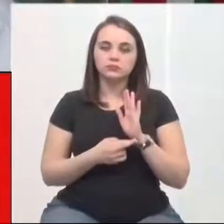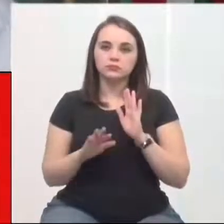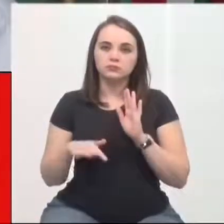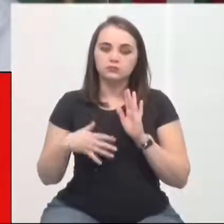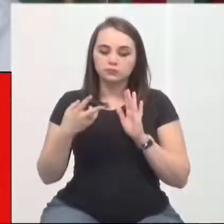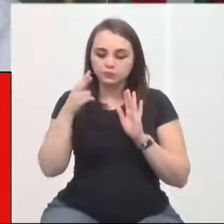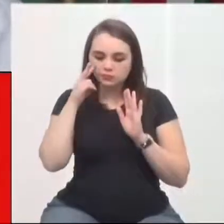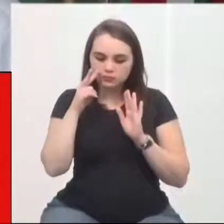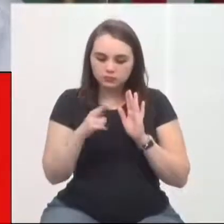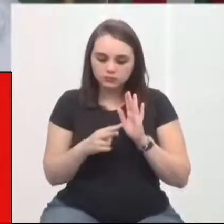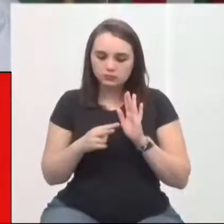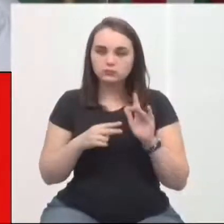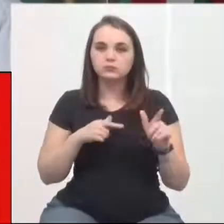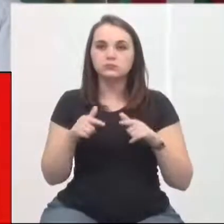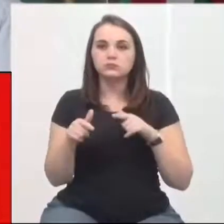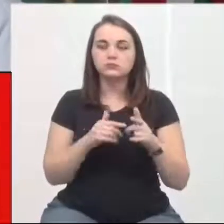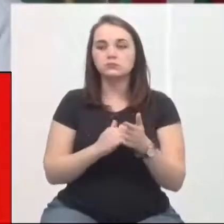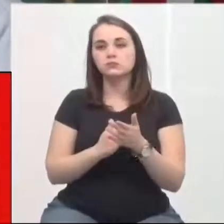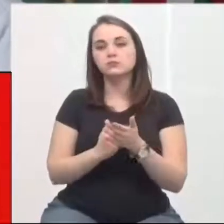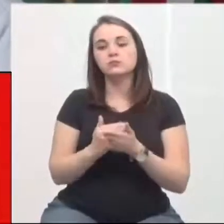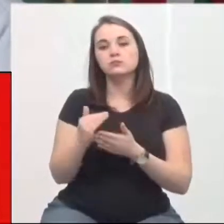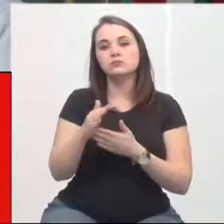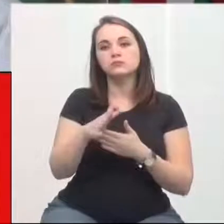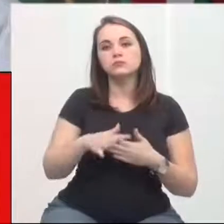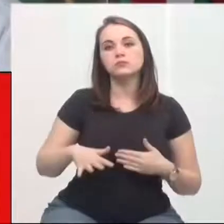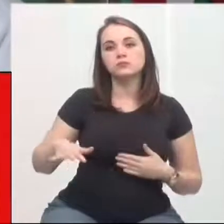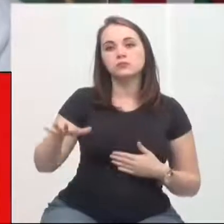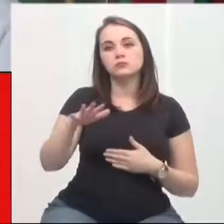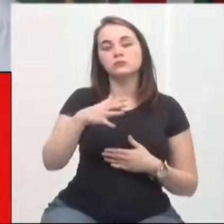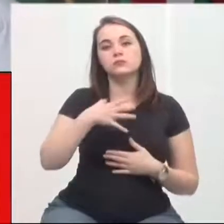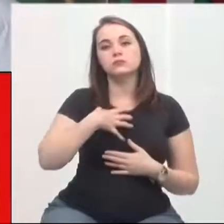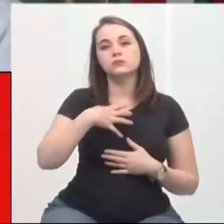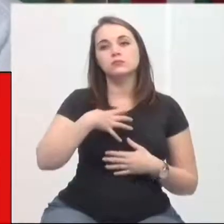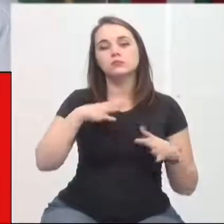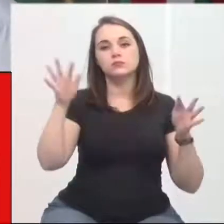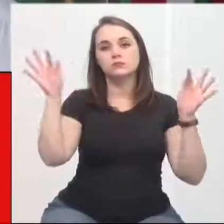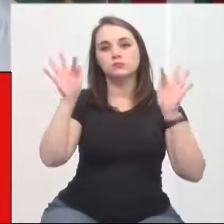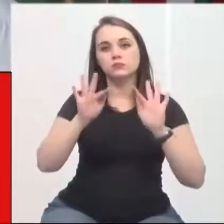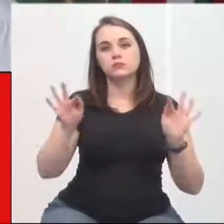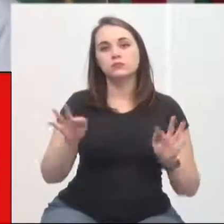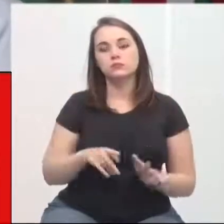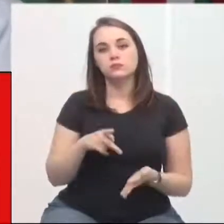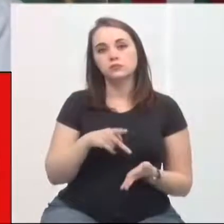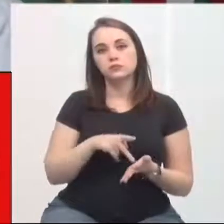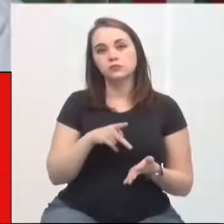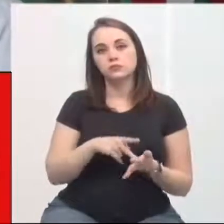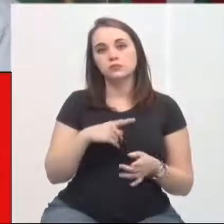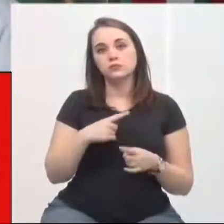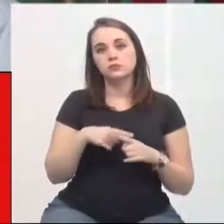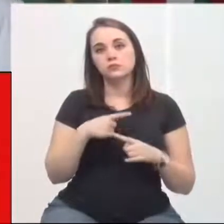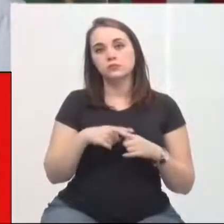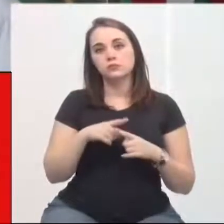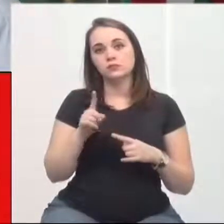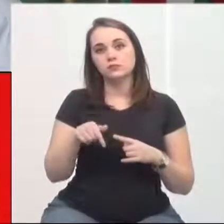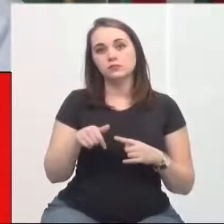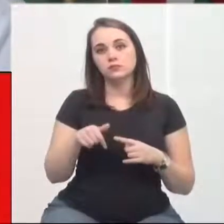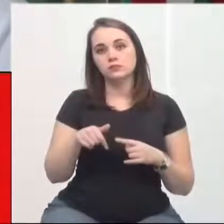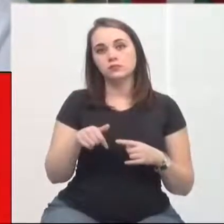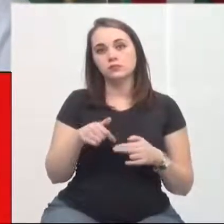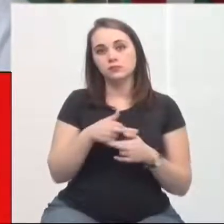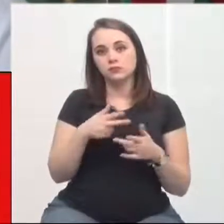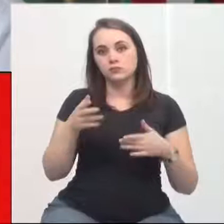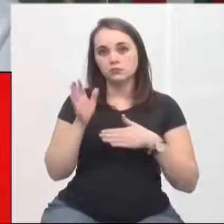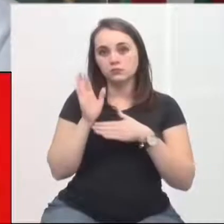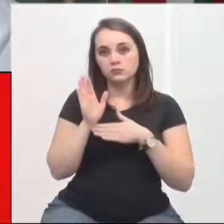vi as obras começarem ali naquela região, eu fiquei muito feliz, mas muito feliz mesmo, porque realmente é uma artéria. É, ali